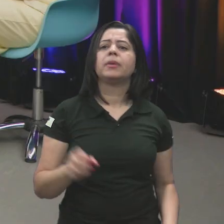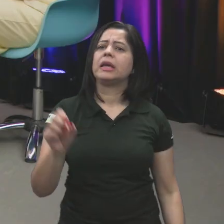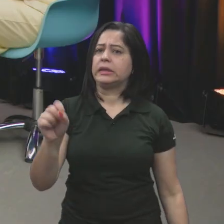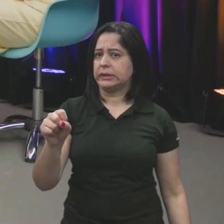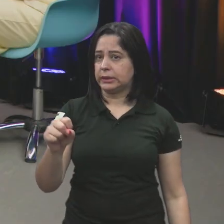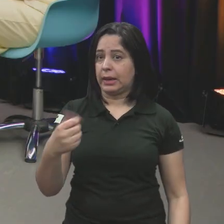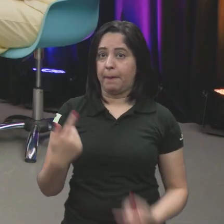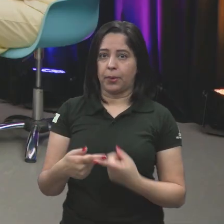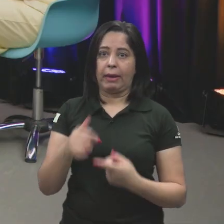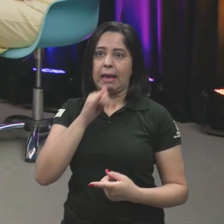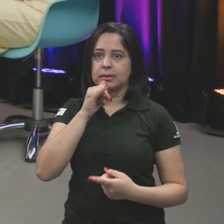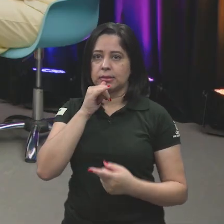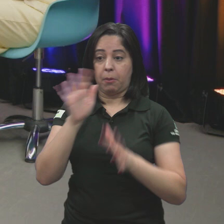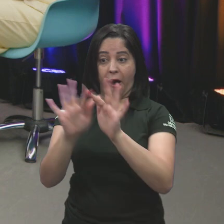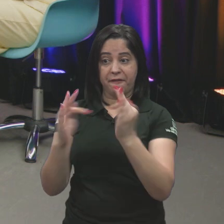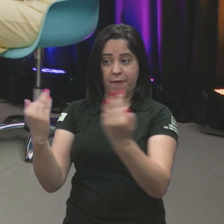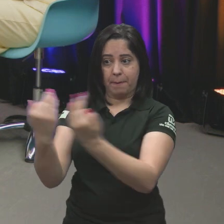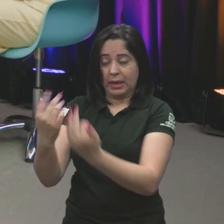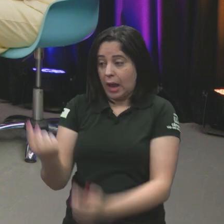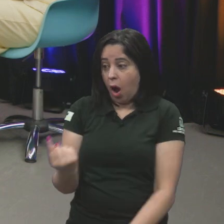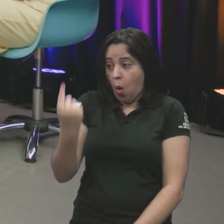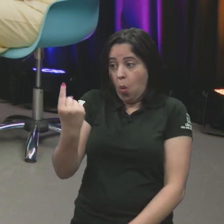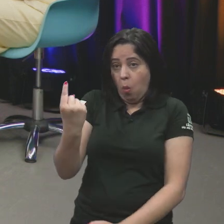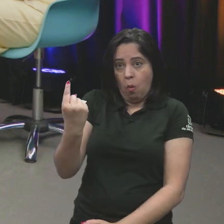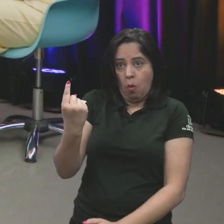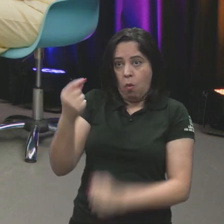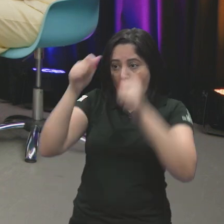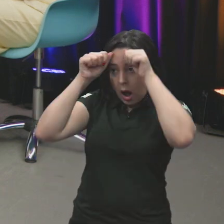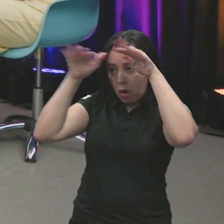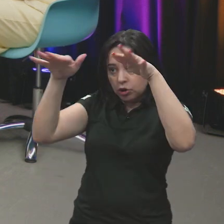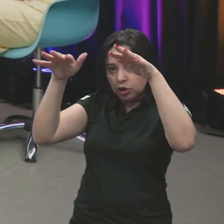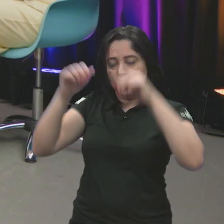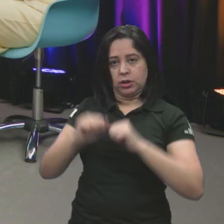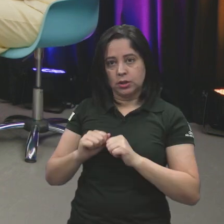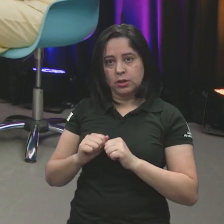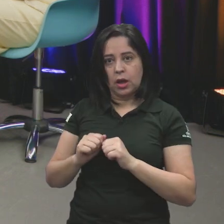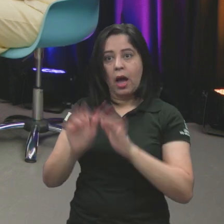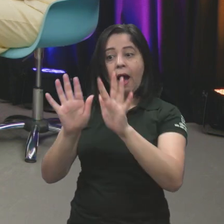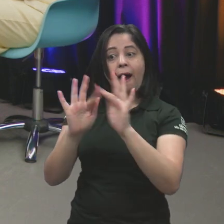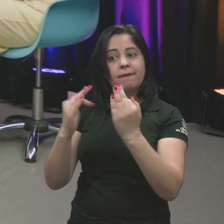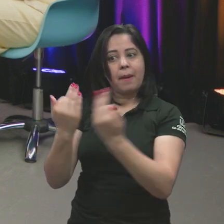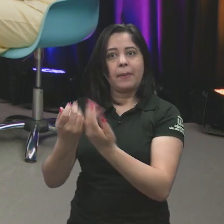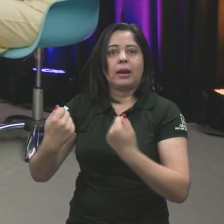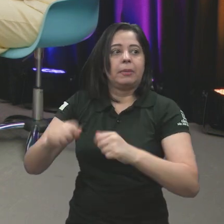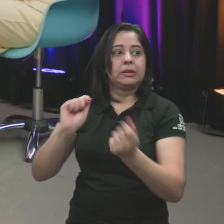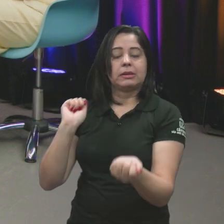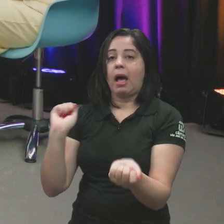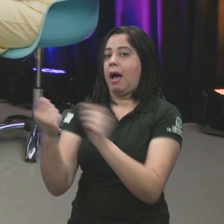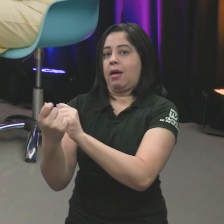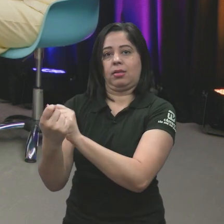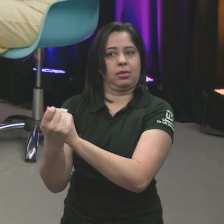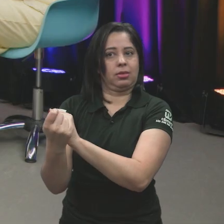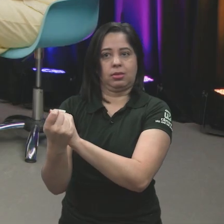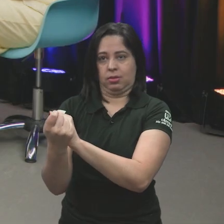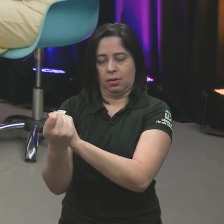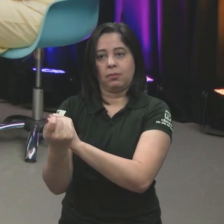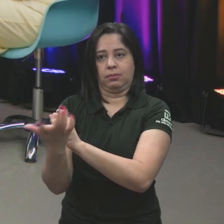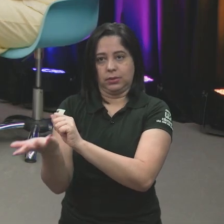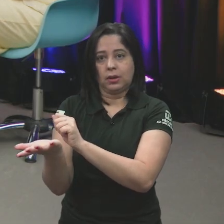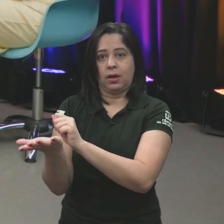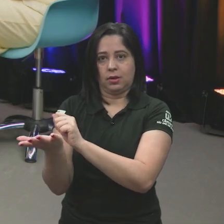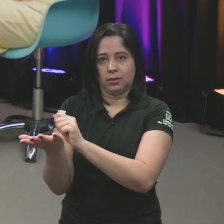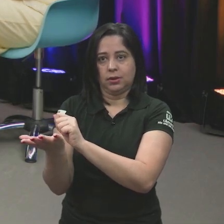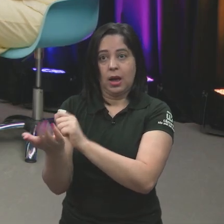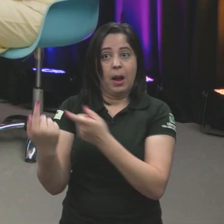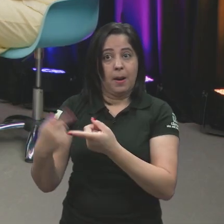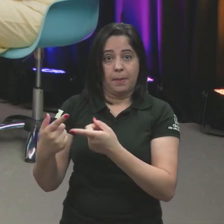inteira, né? Na verdade, quando você tem um autista dentro de casa, toda a família tem que estar mobilizada a se adequar a essa realidade, que é algo